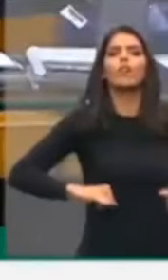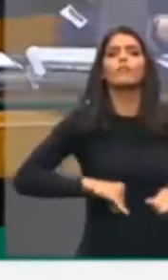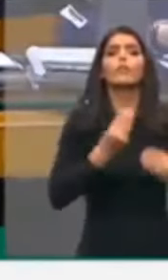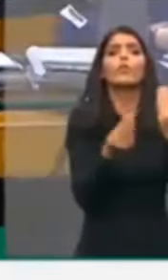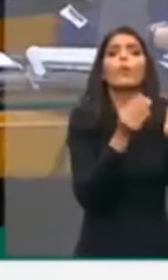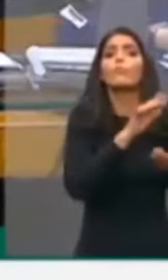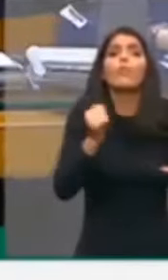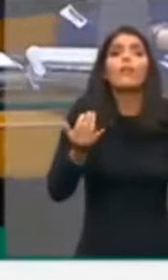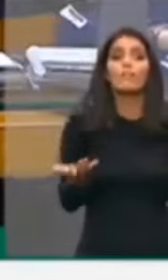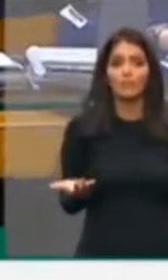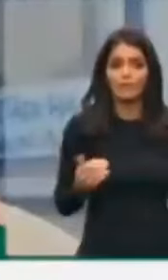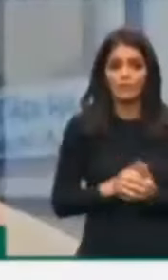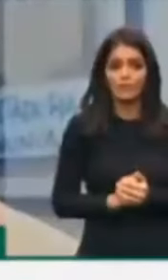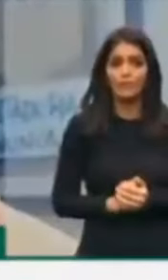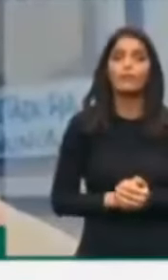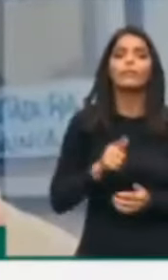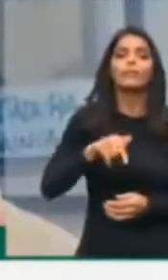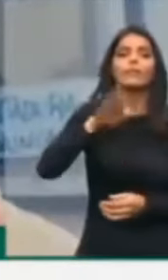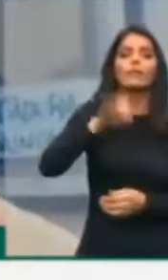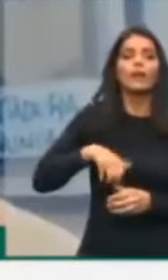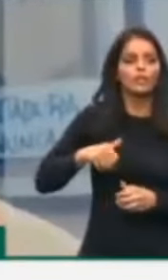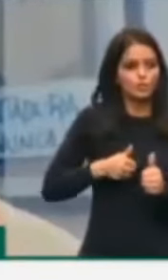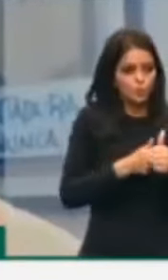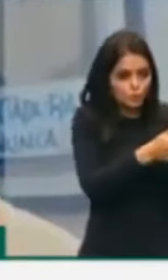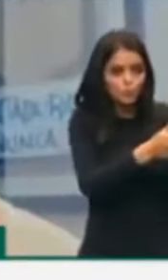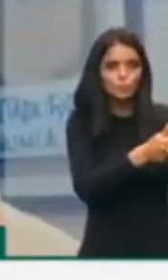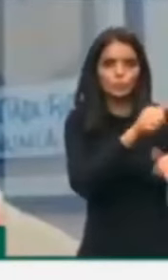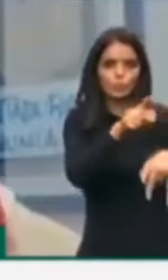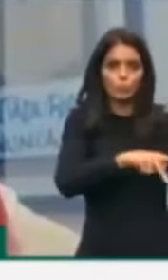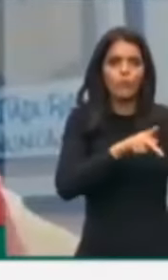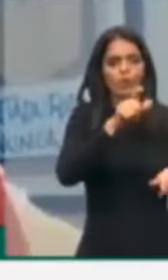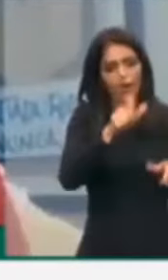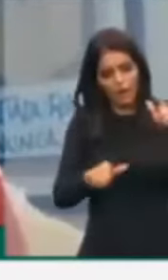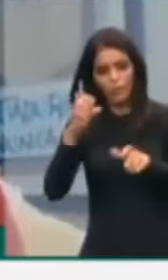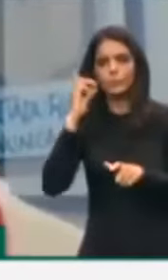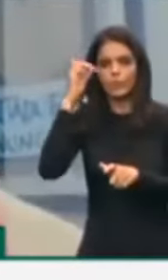Volto a dizer, quem está do lado do povo é o parlamentar que votar com o servidor. Obrigada.